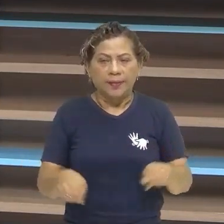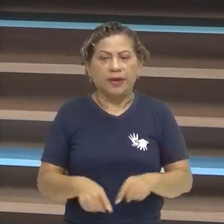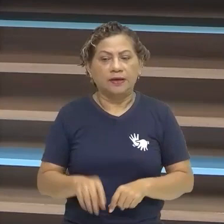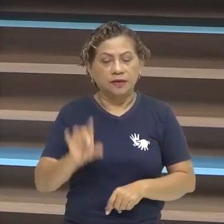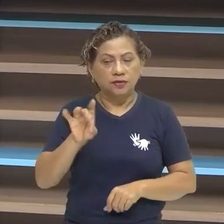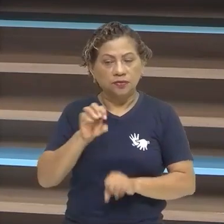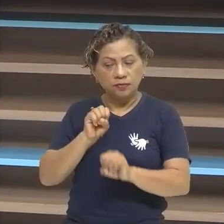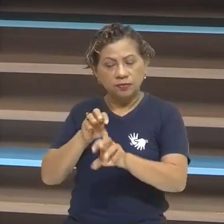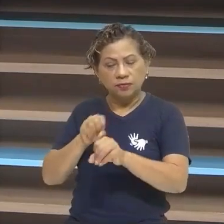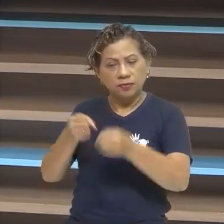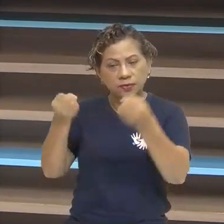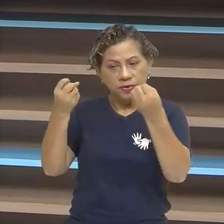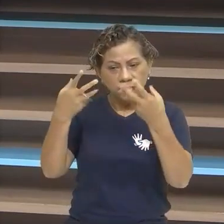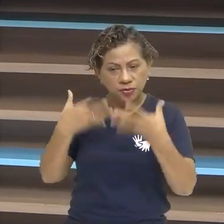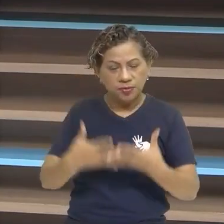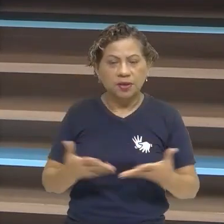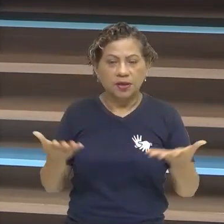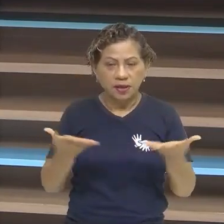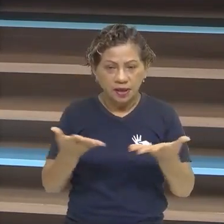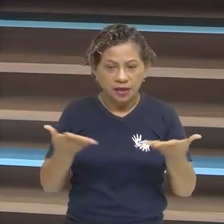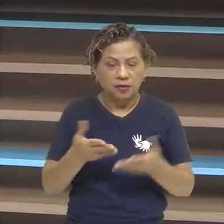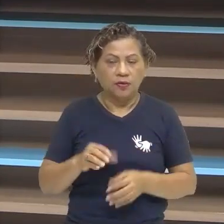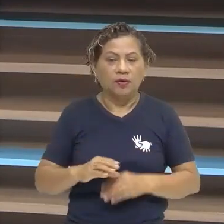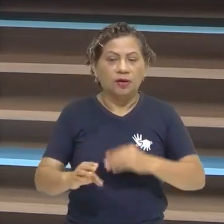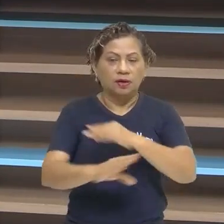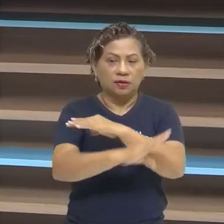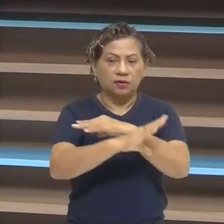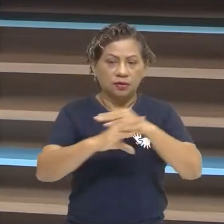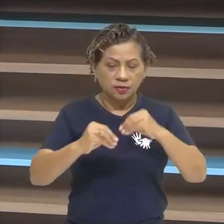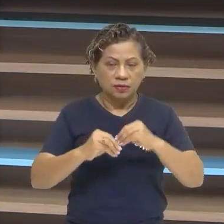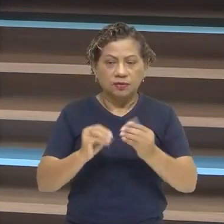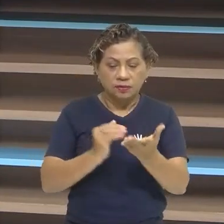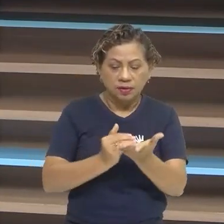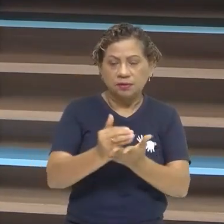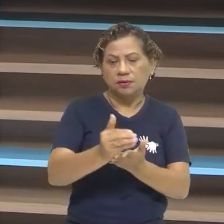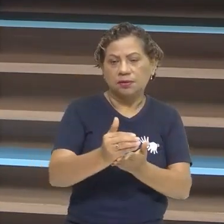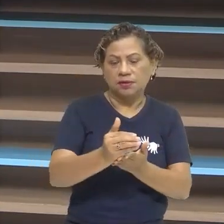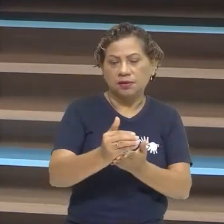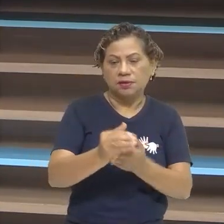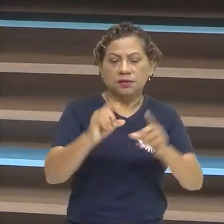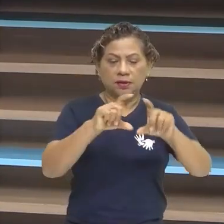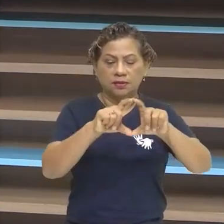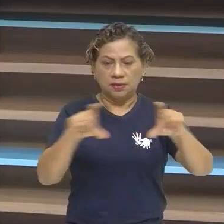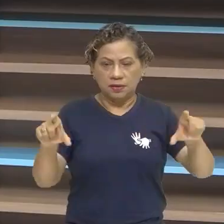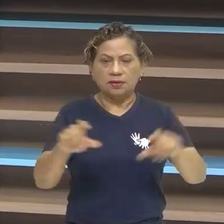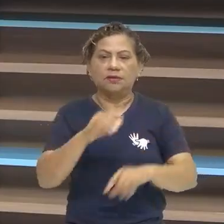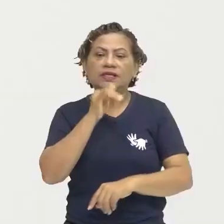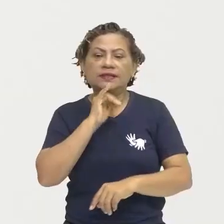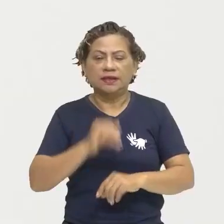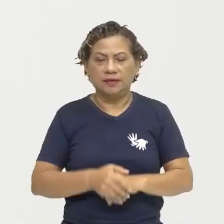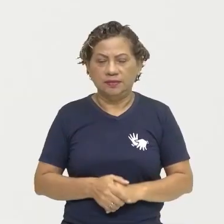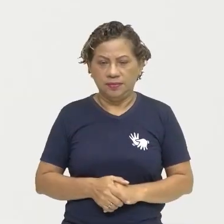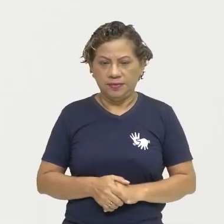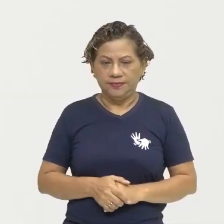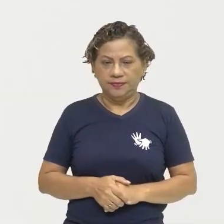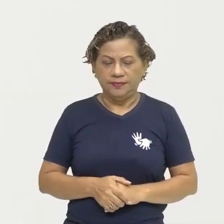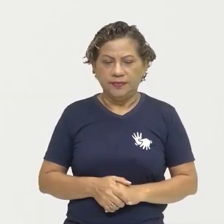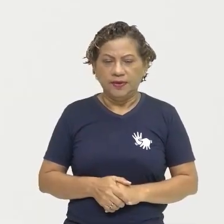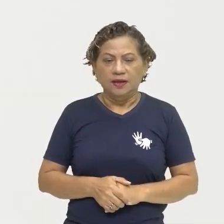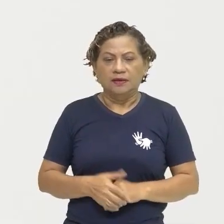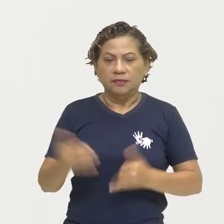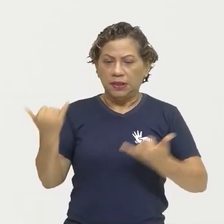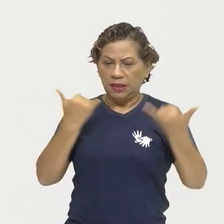se classificar de acordo com essa conjunção que inicia a oração. Olha o exemplo. Recebeu a